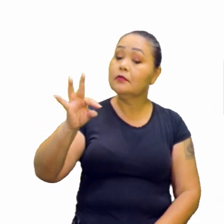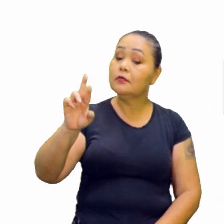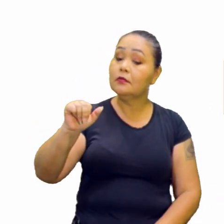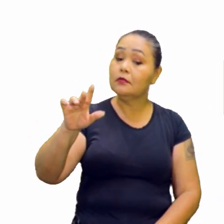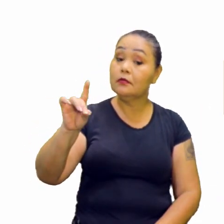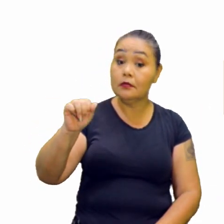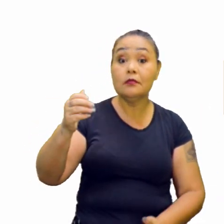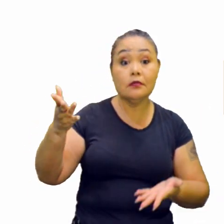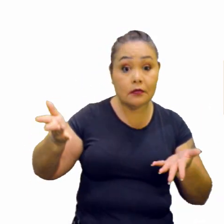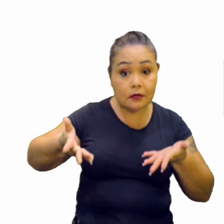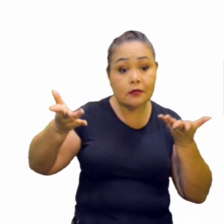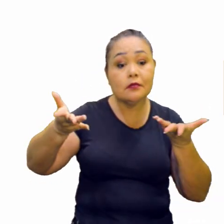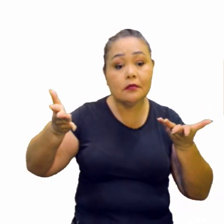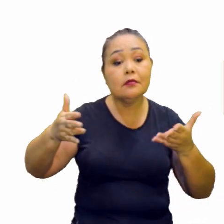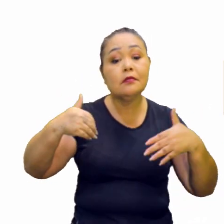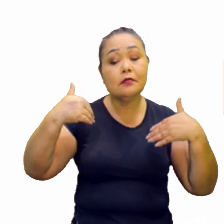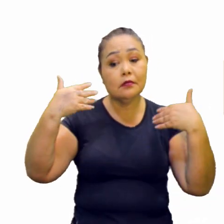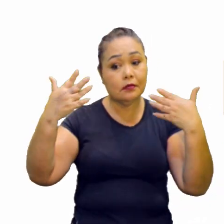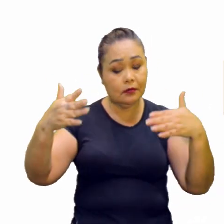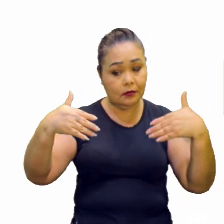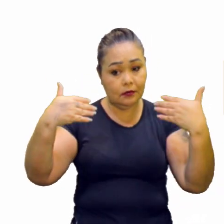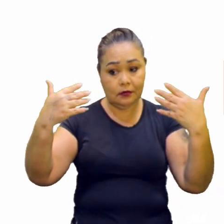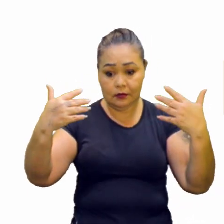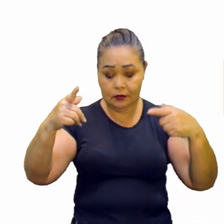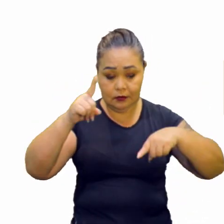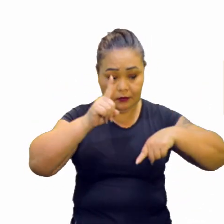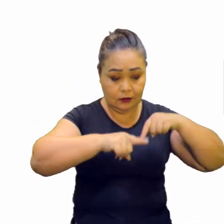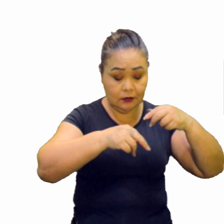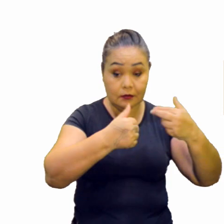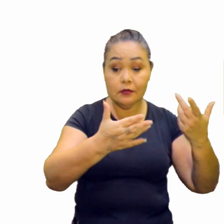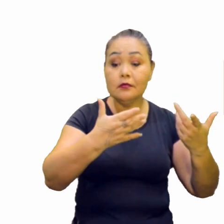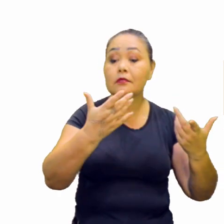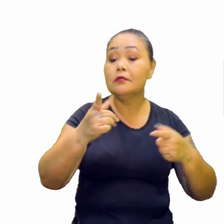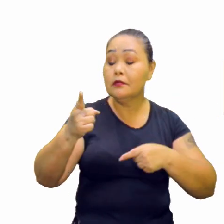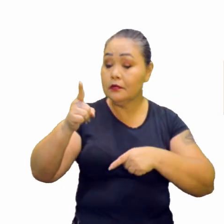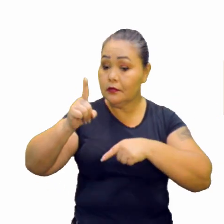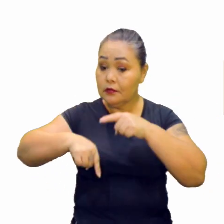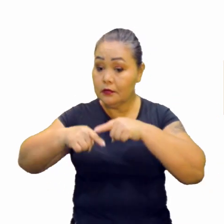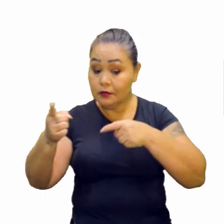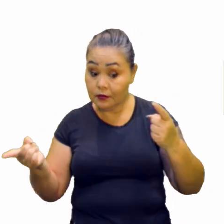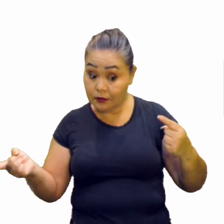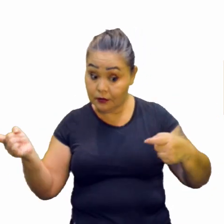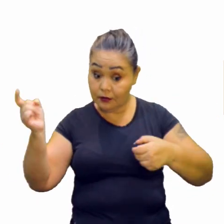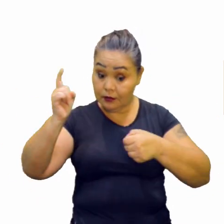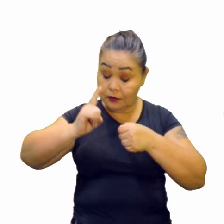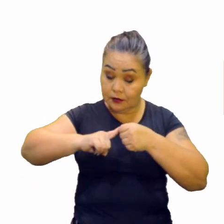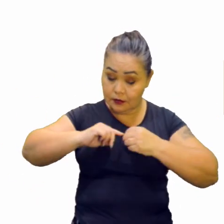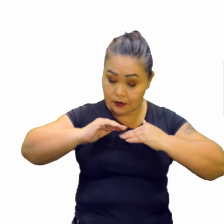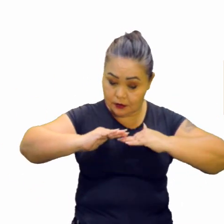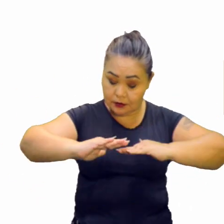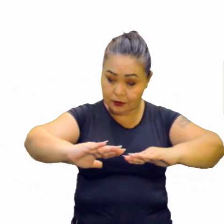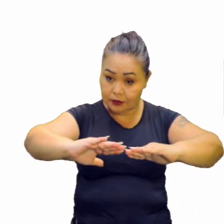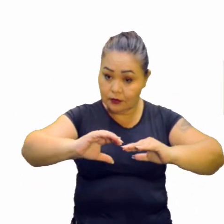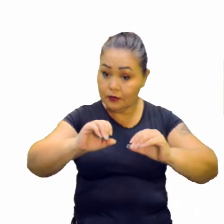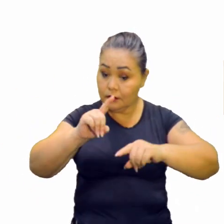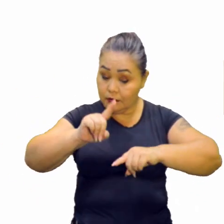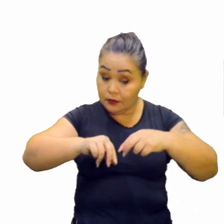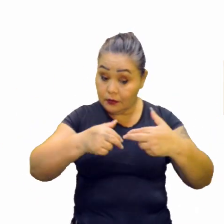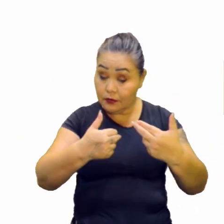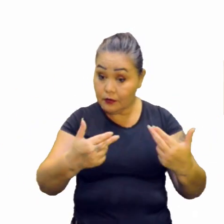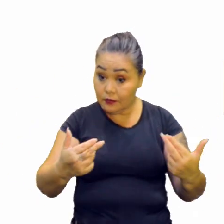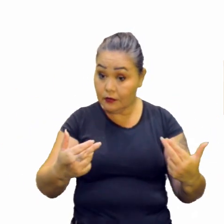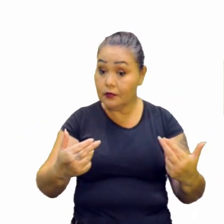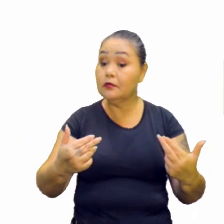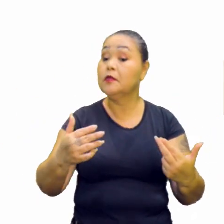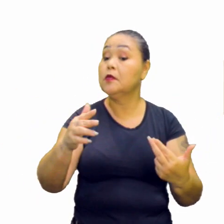o processo de produção e devolução de matéria orgânica ou massa, né? E é preciso perceber